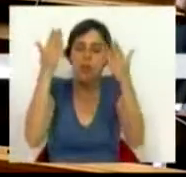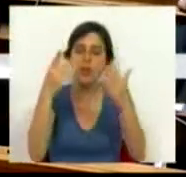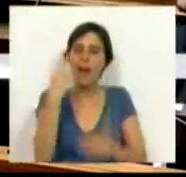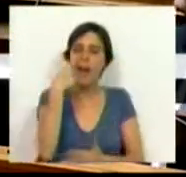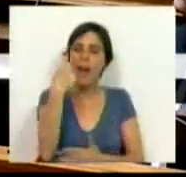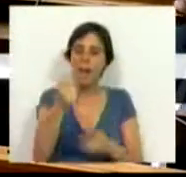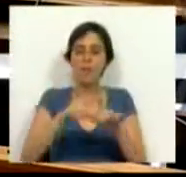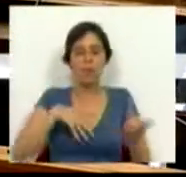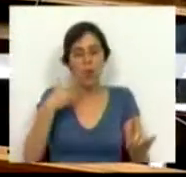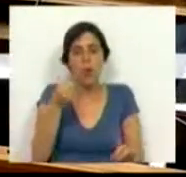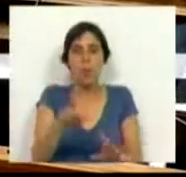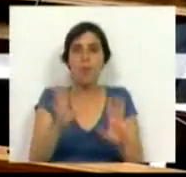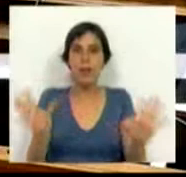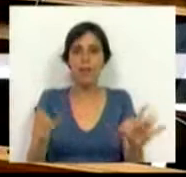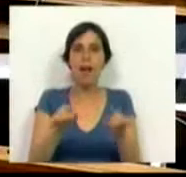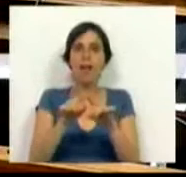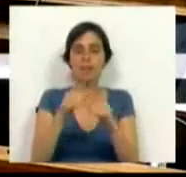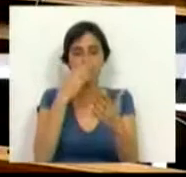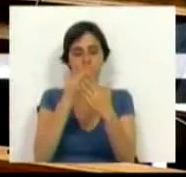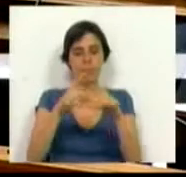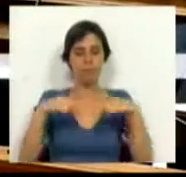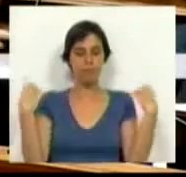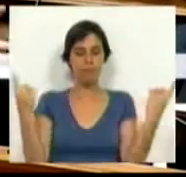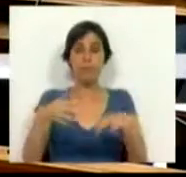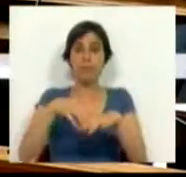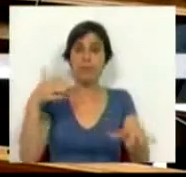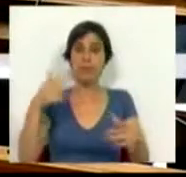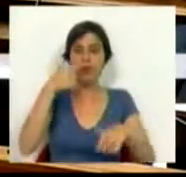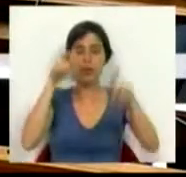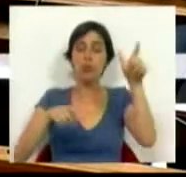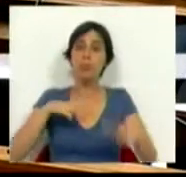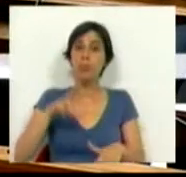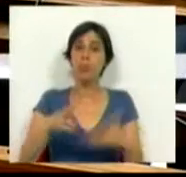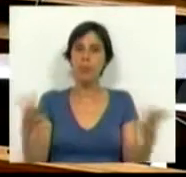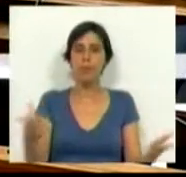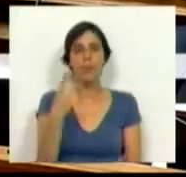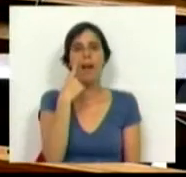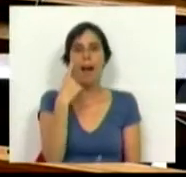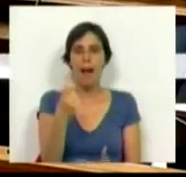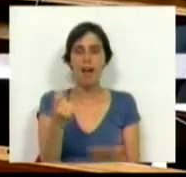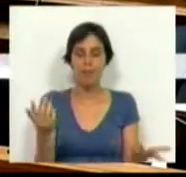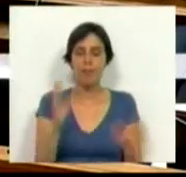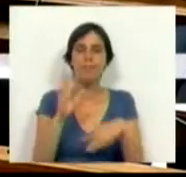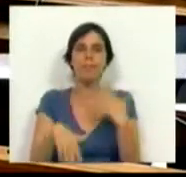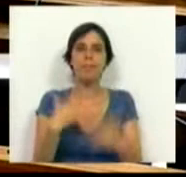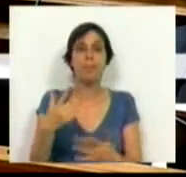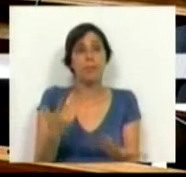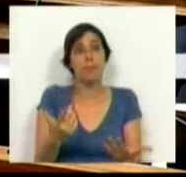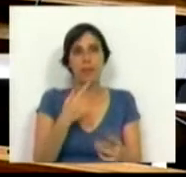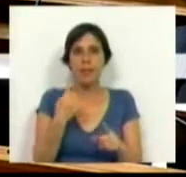a humildade com que, perante esta Câmara e perante os portugueses, reconheceu que, depois